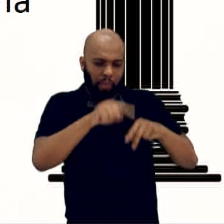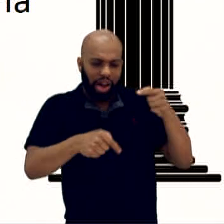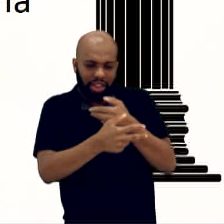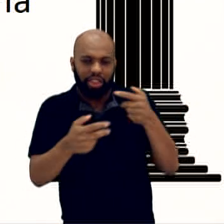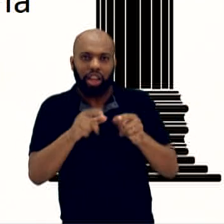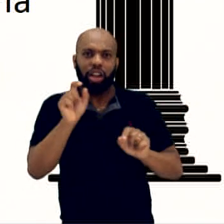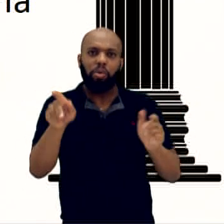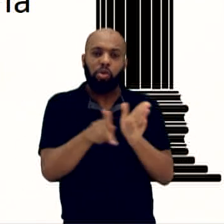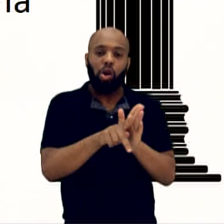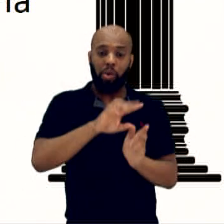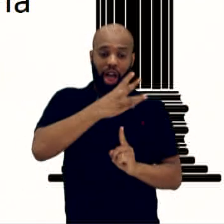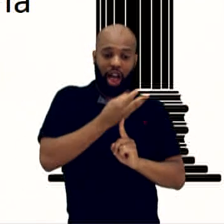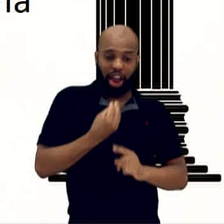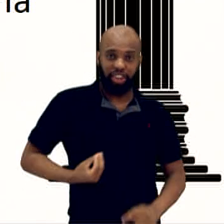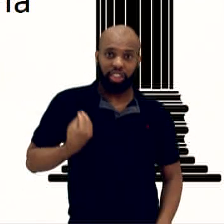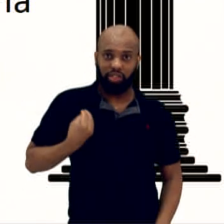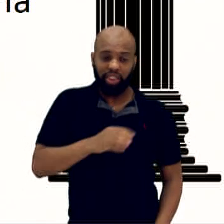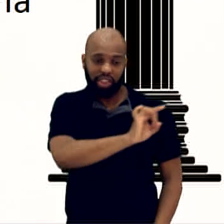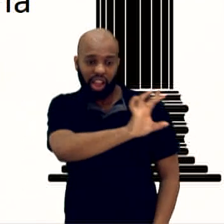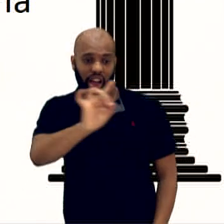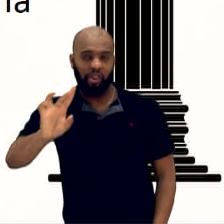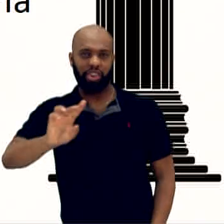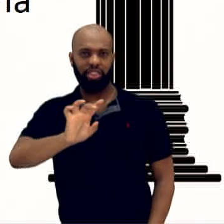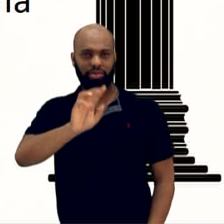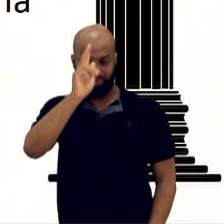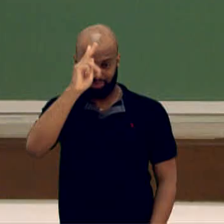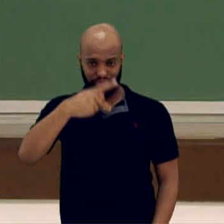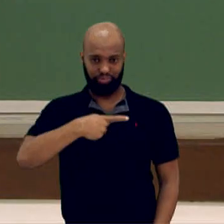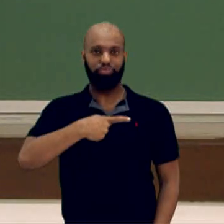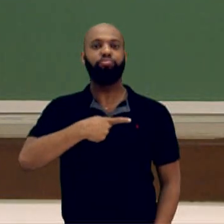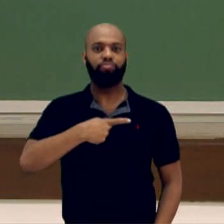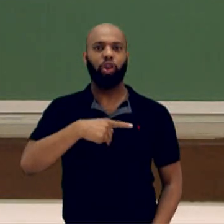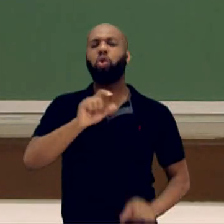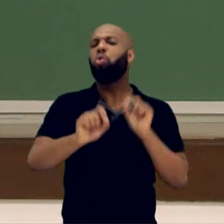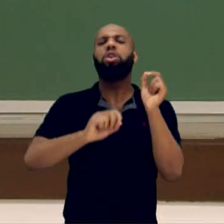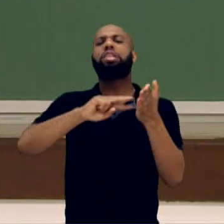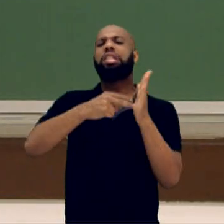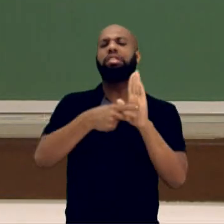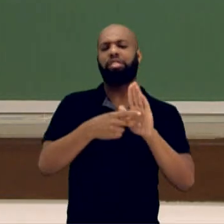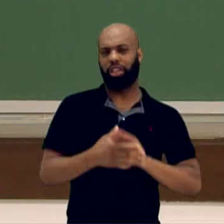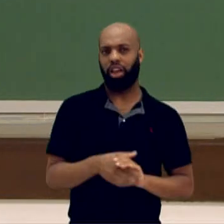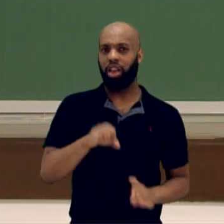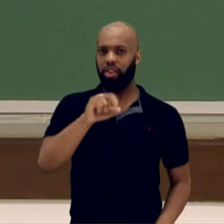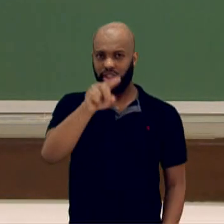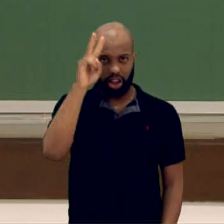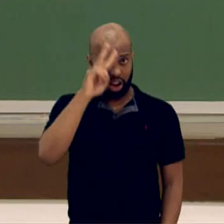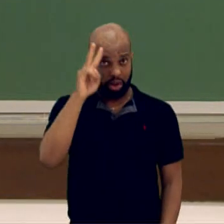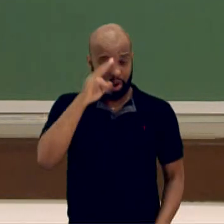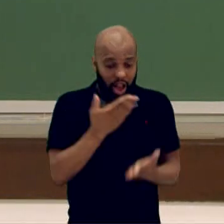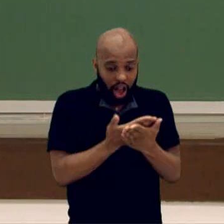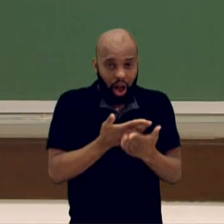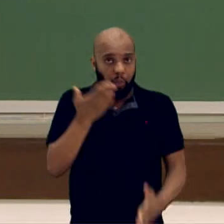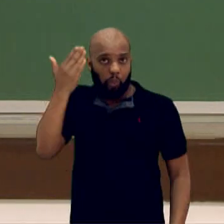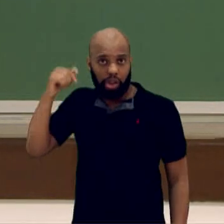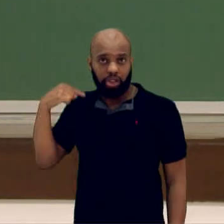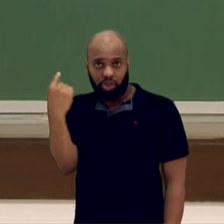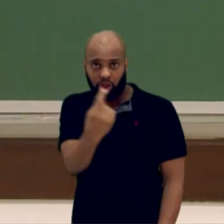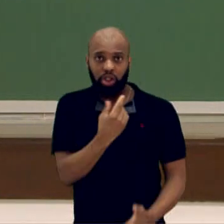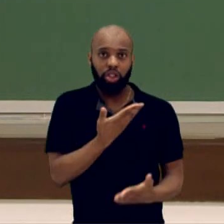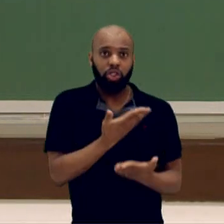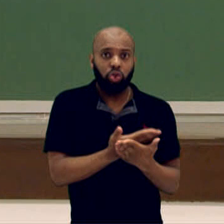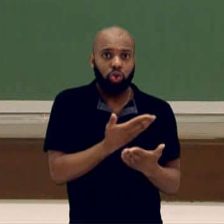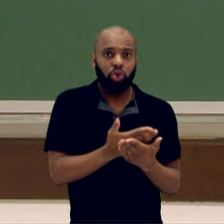a própria vida de cada pessoa. O que ele está dizendo aqui nessa frase, né? Se vocês lembrarem da última aula, a gente falou